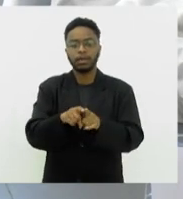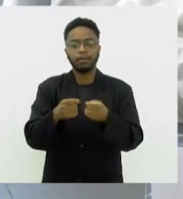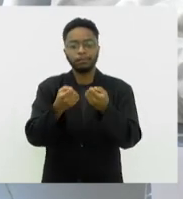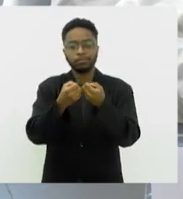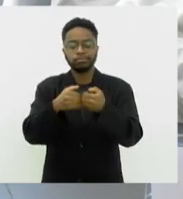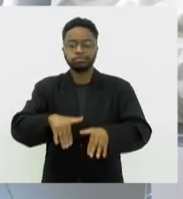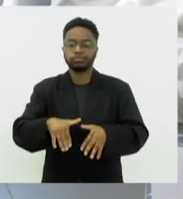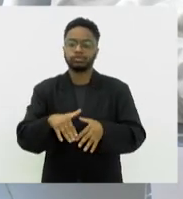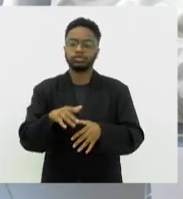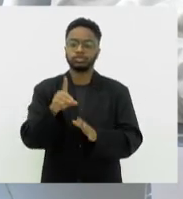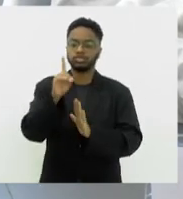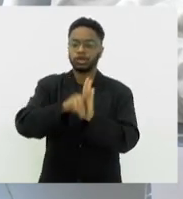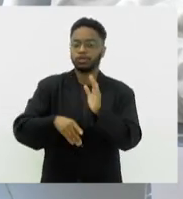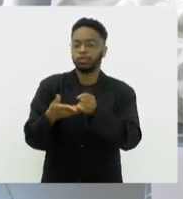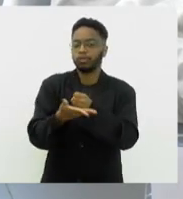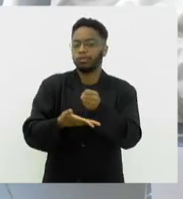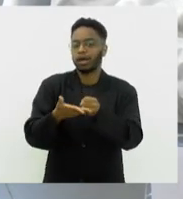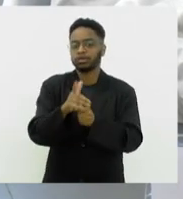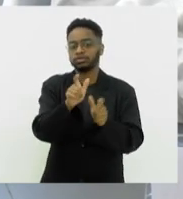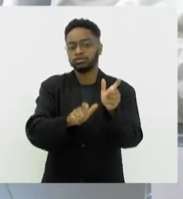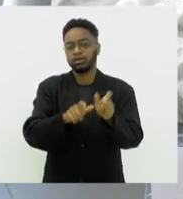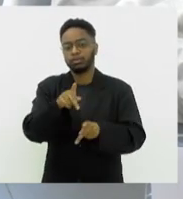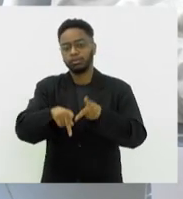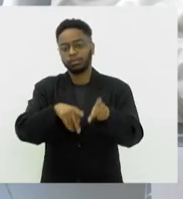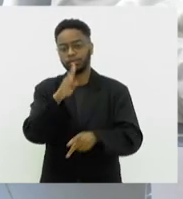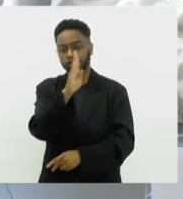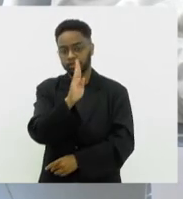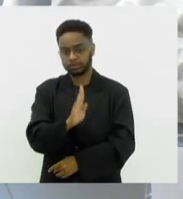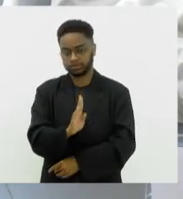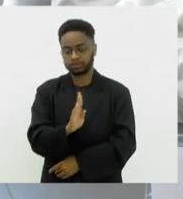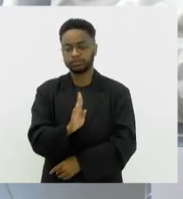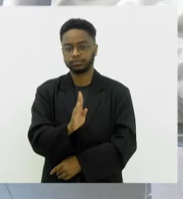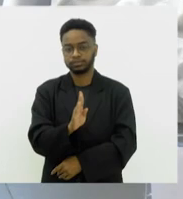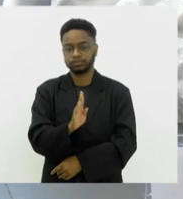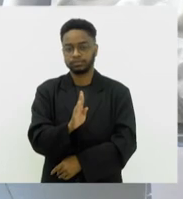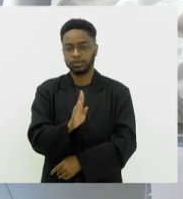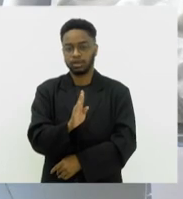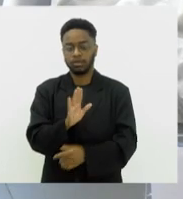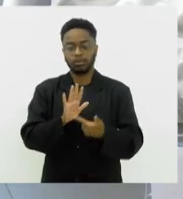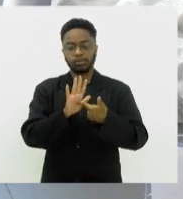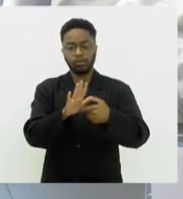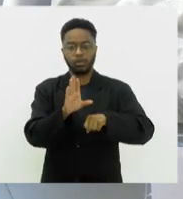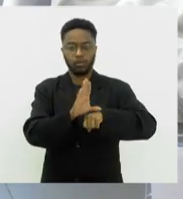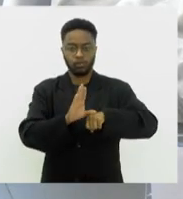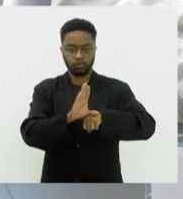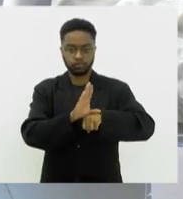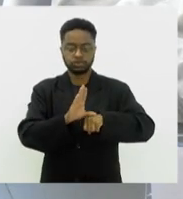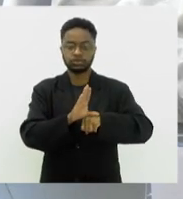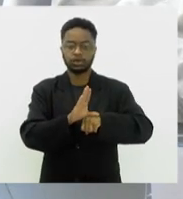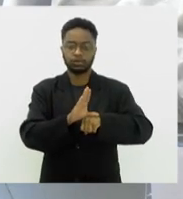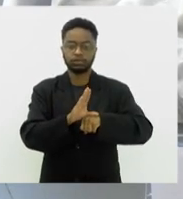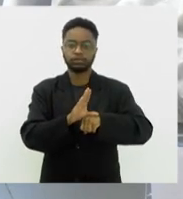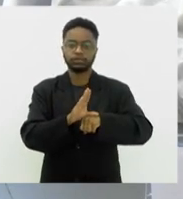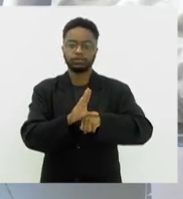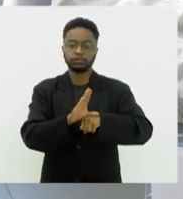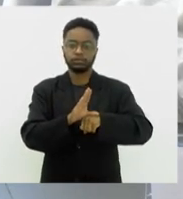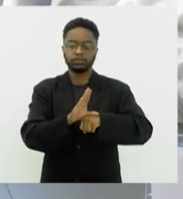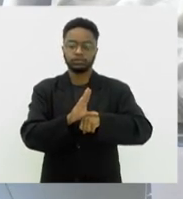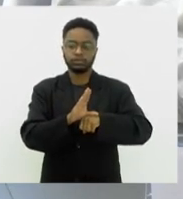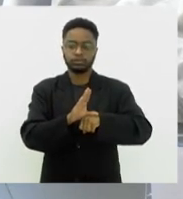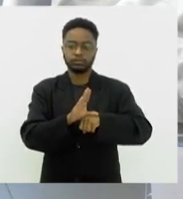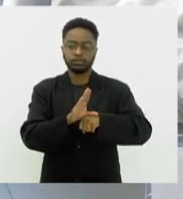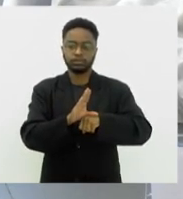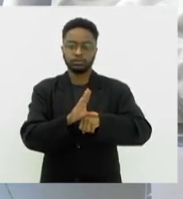básicos dos brasileiros e das brasileiras constitucionalmente eh assegurados constituindo